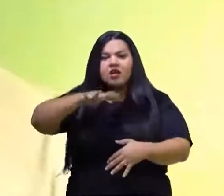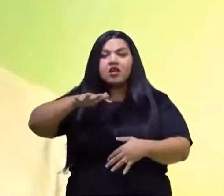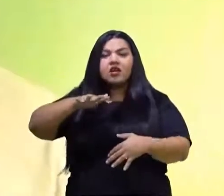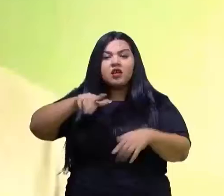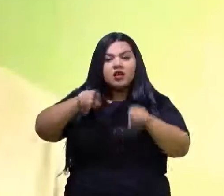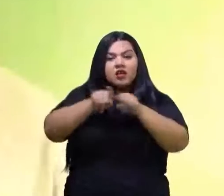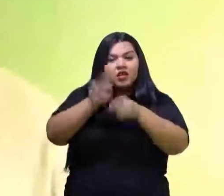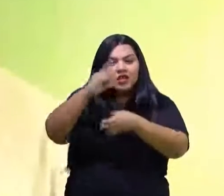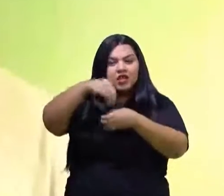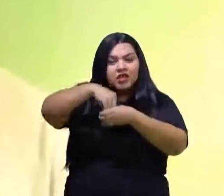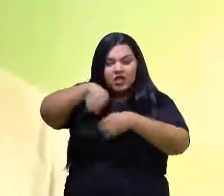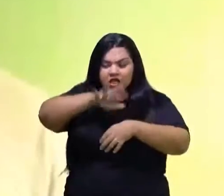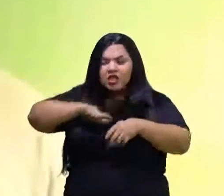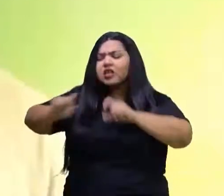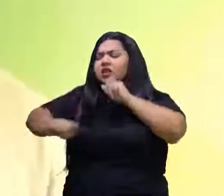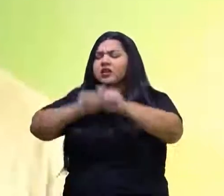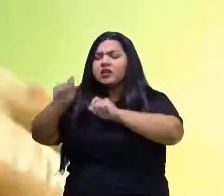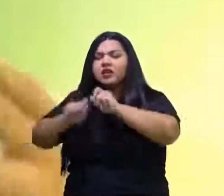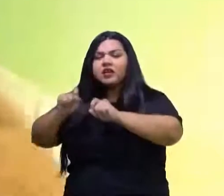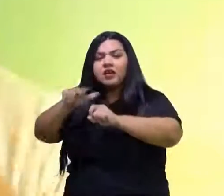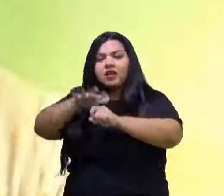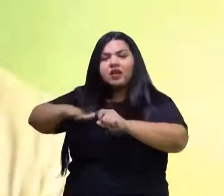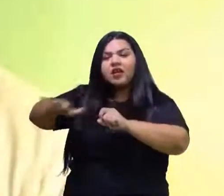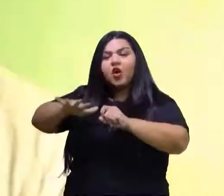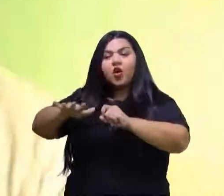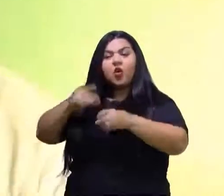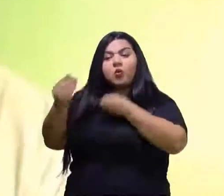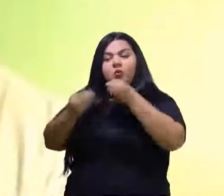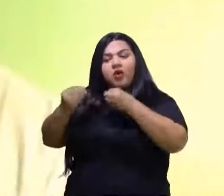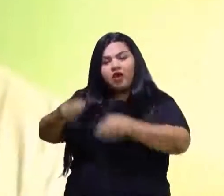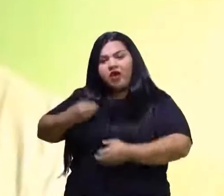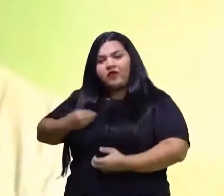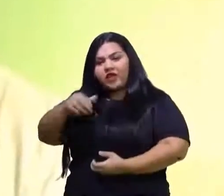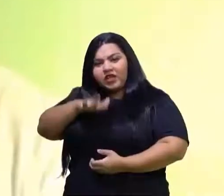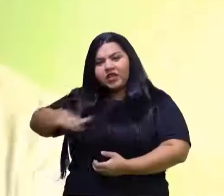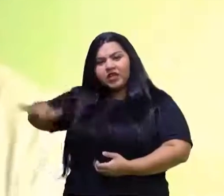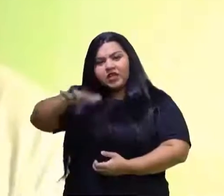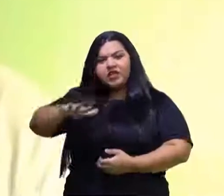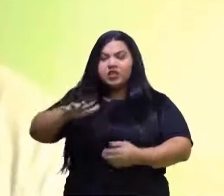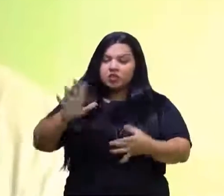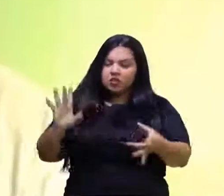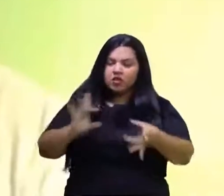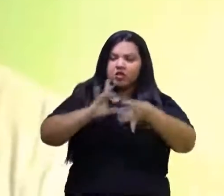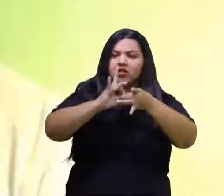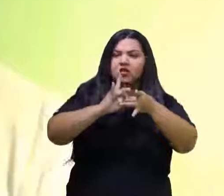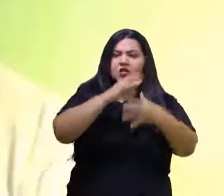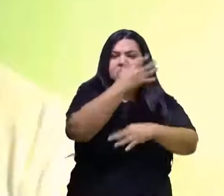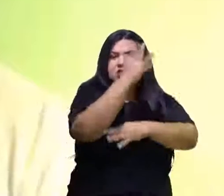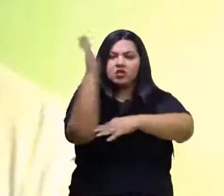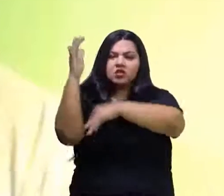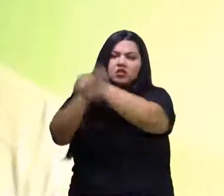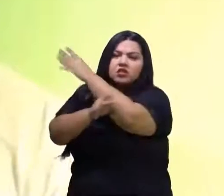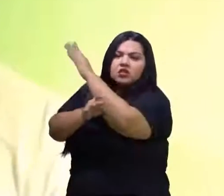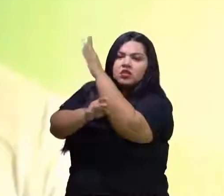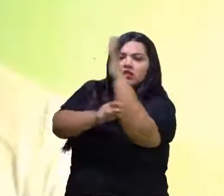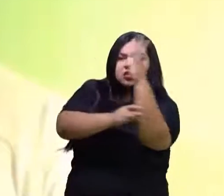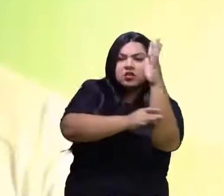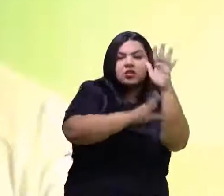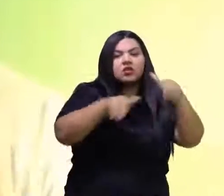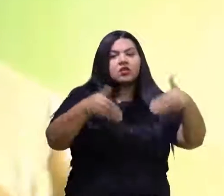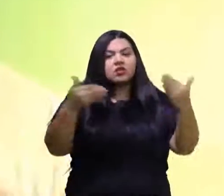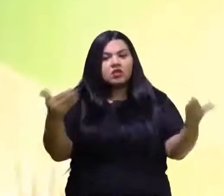seres humanos que vivem naquelas áreas, as dinâmicas entre os seres humanos e a natureza, os elementos naturais daquela paisagem. Então é